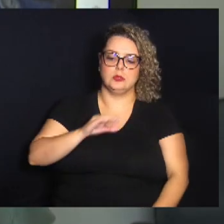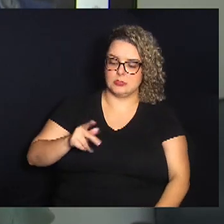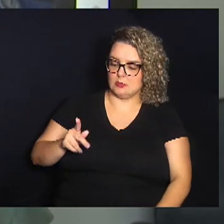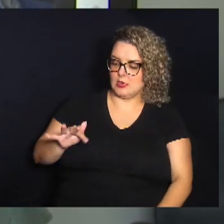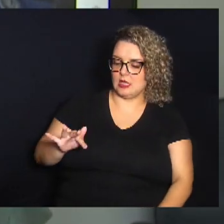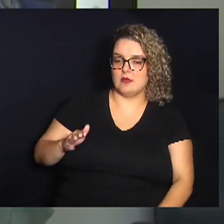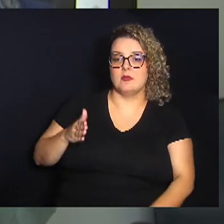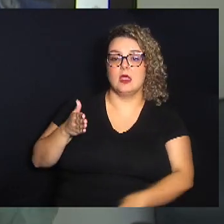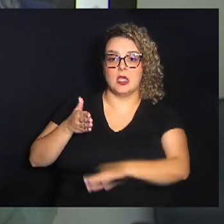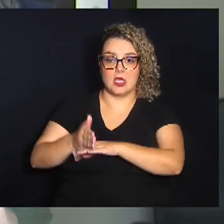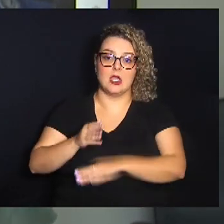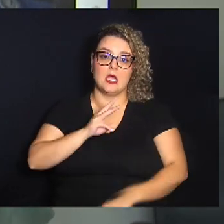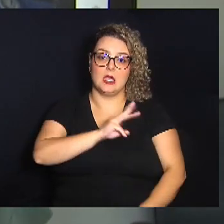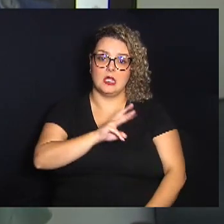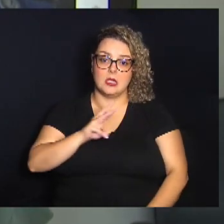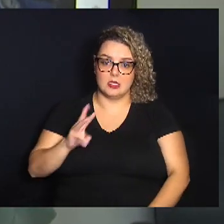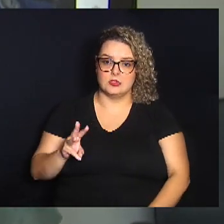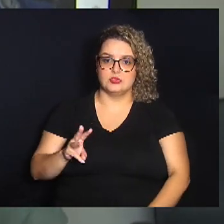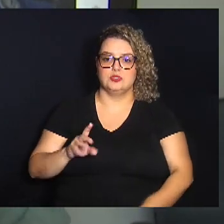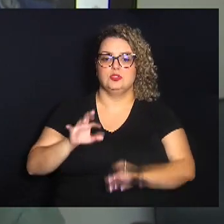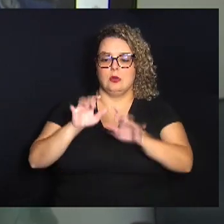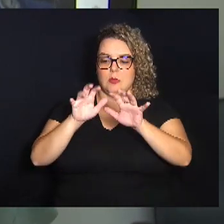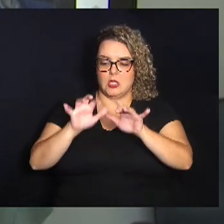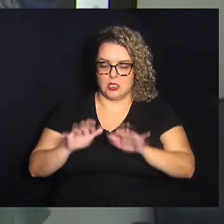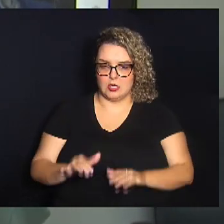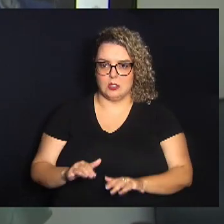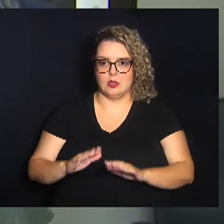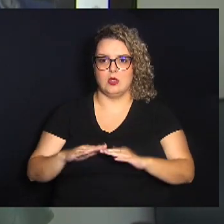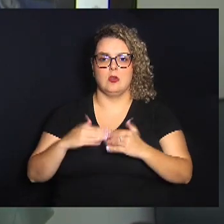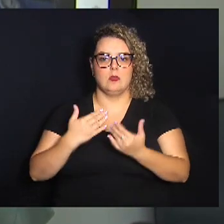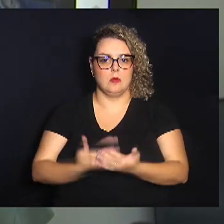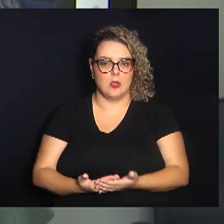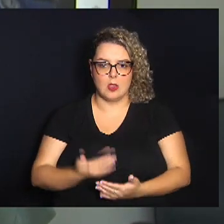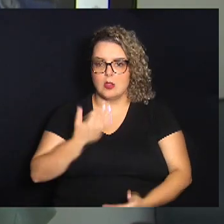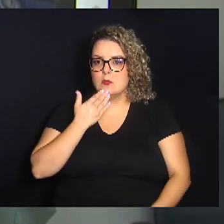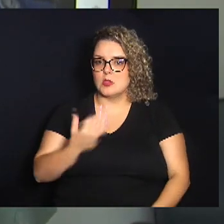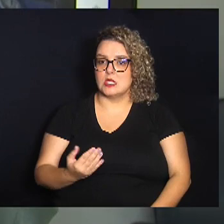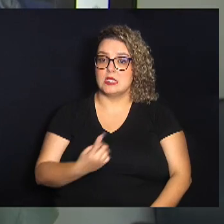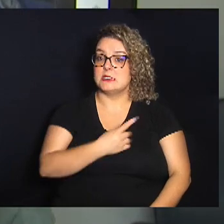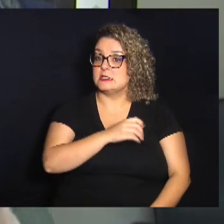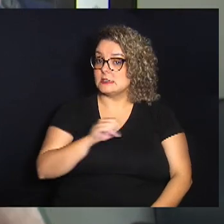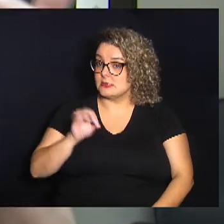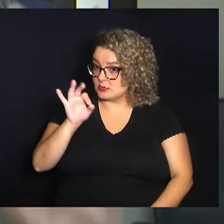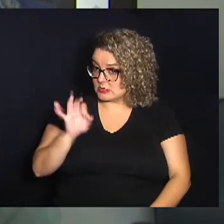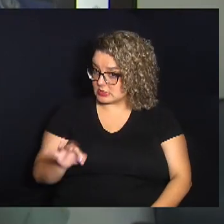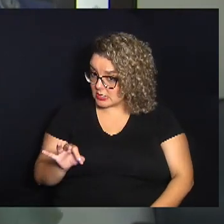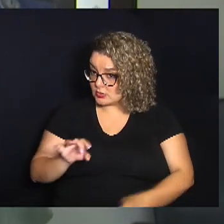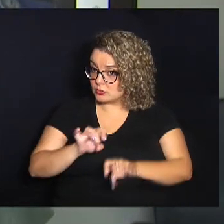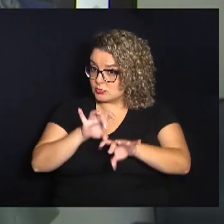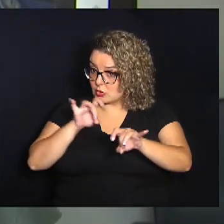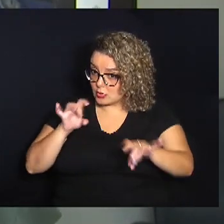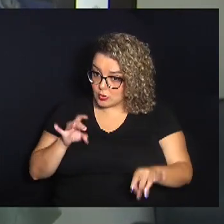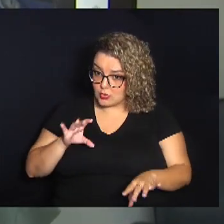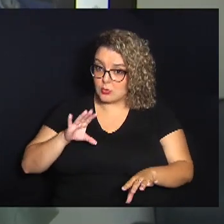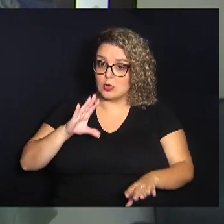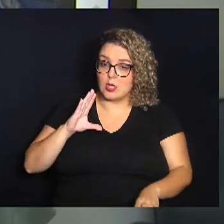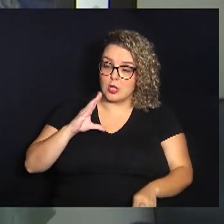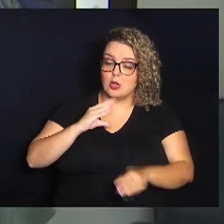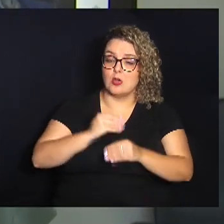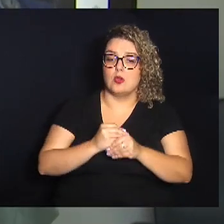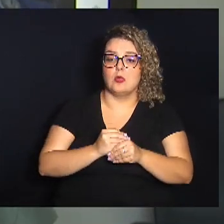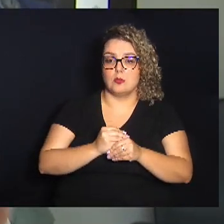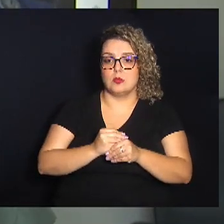acessa o site e preenche a requisição. Ela é 100% online. Ele complementa os dados que a